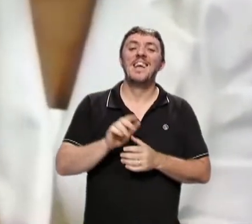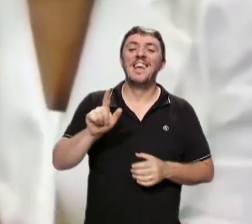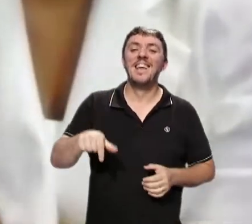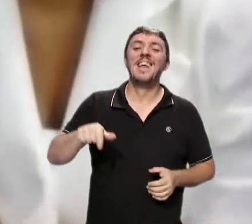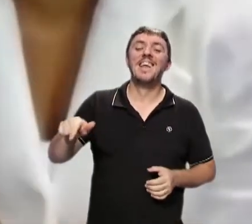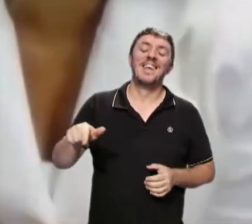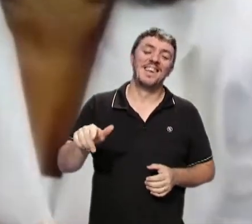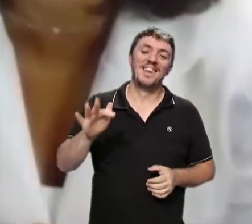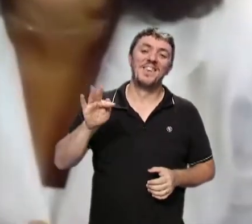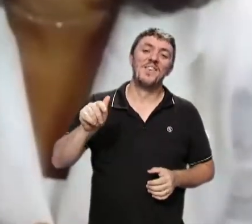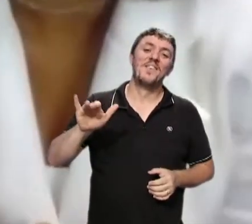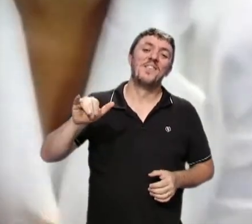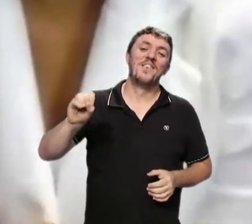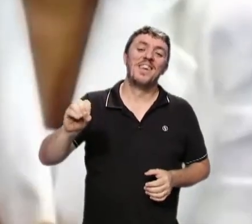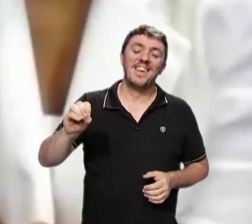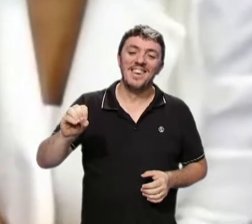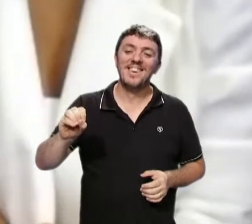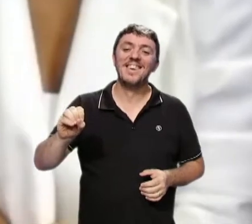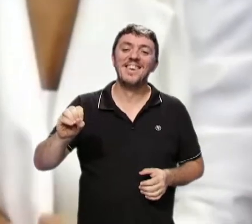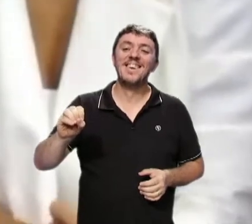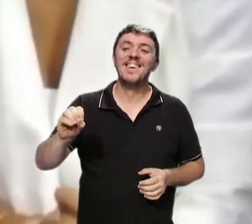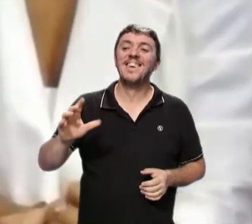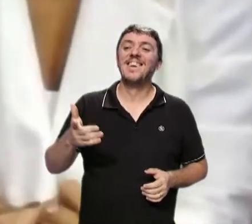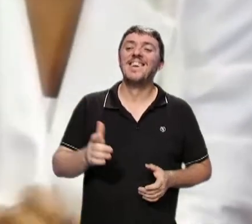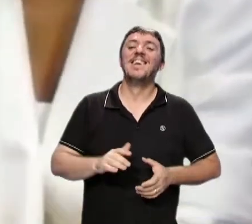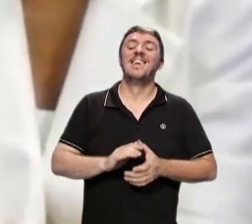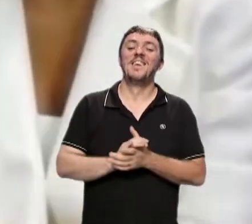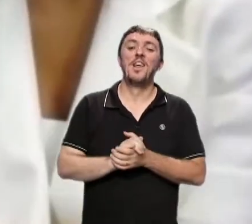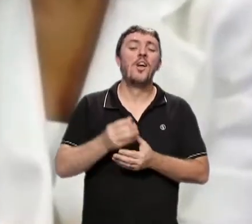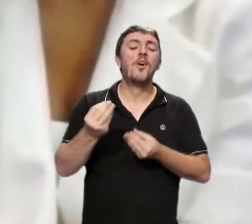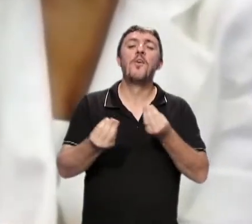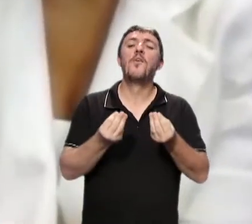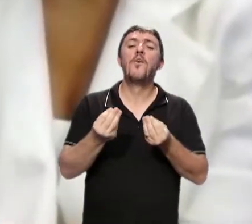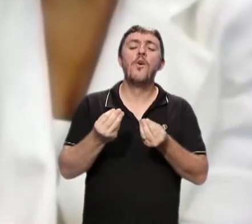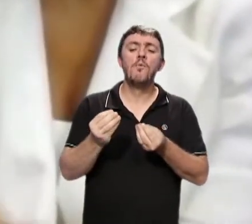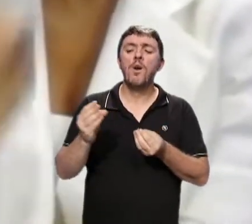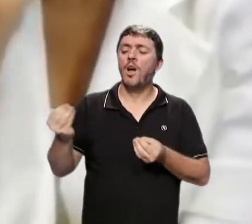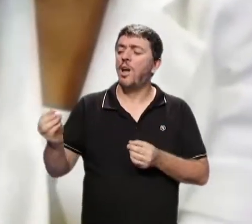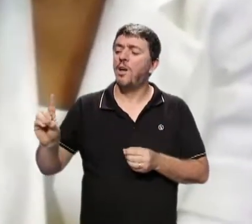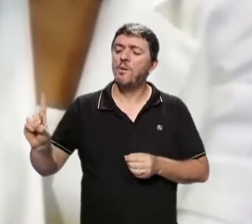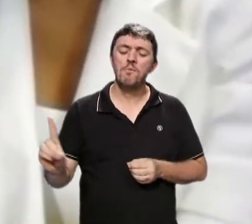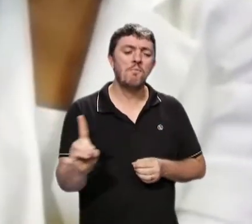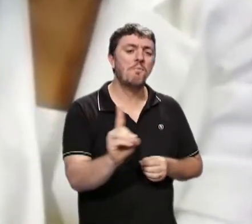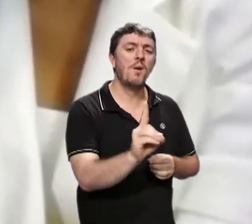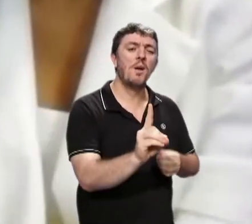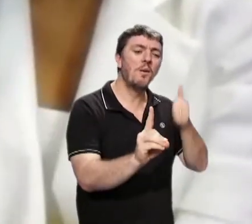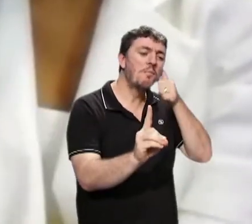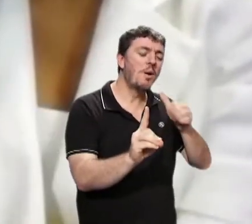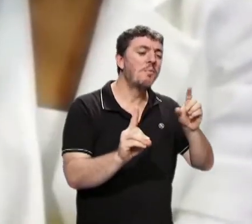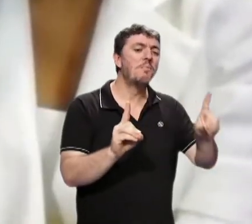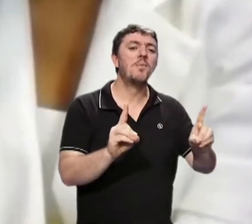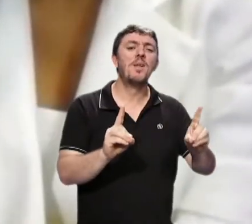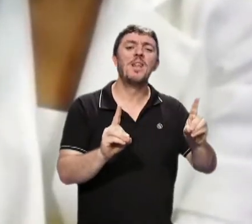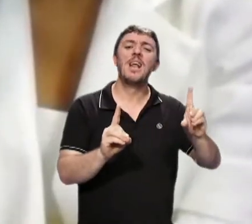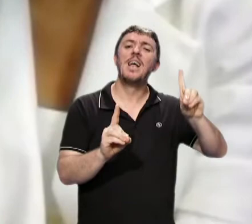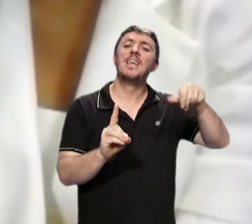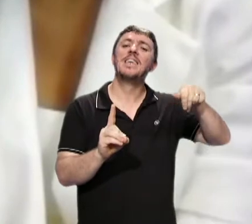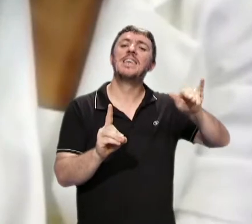Porchat. Exatamente. Como é que foi entregar pra Dani Calabresa, assim, de mão beijada? Ou quase não de mão beijada,